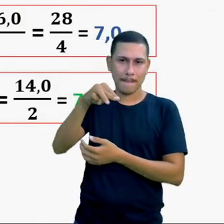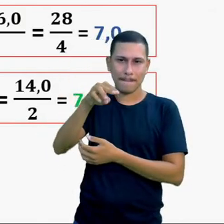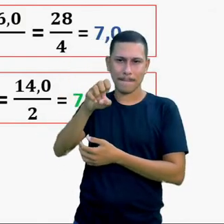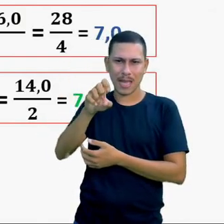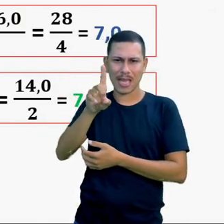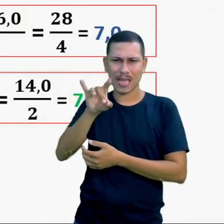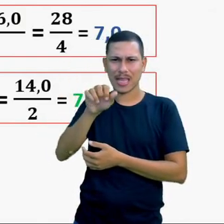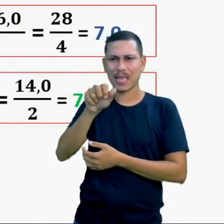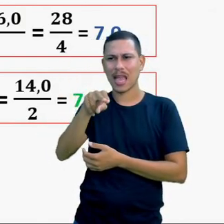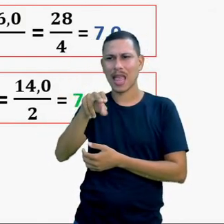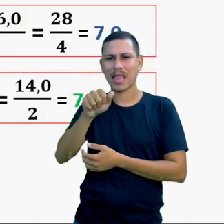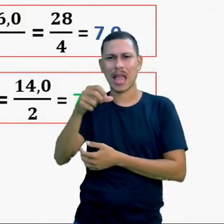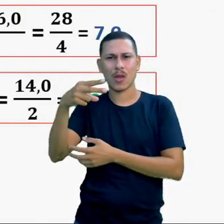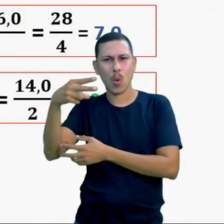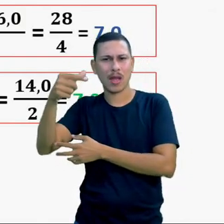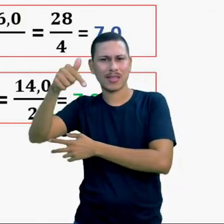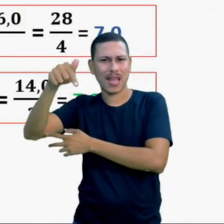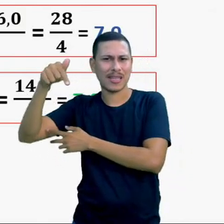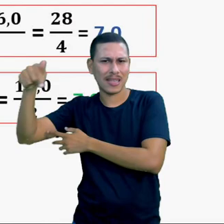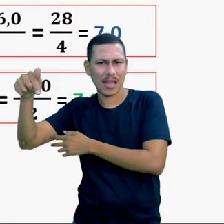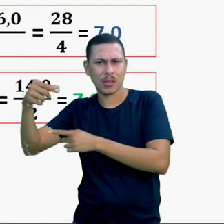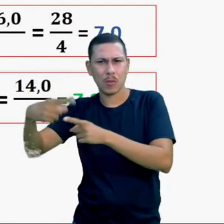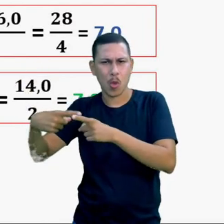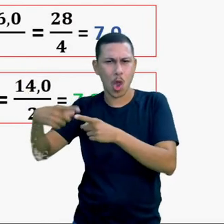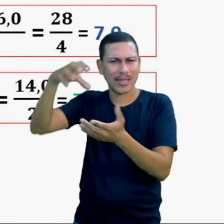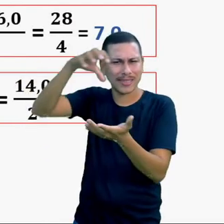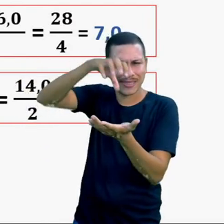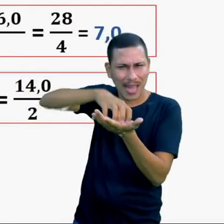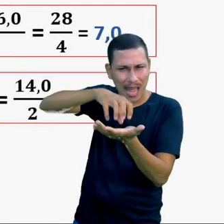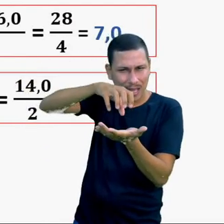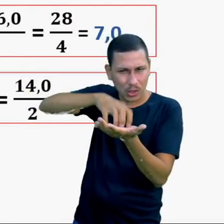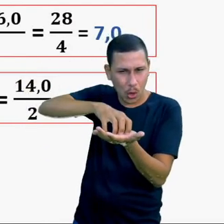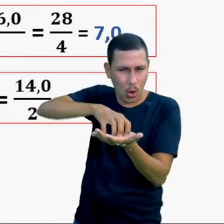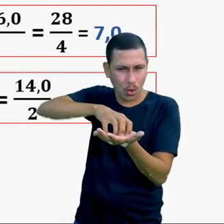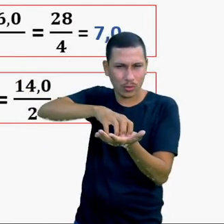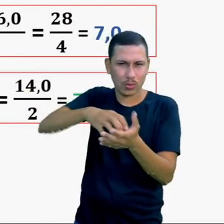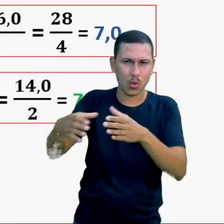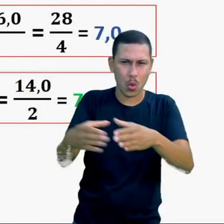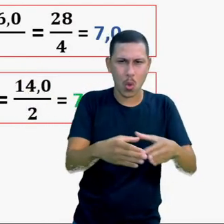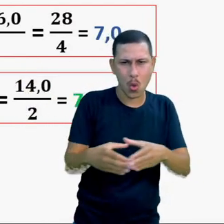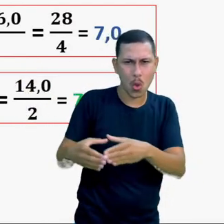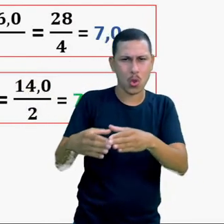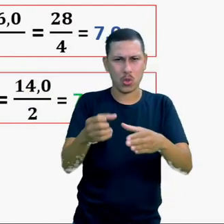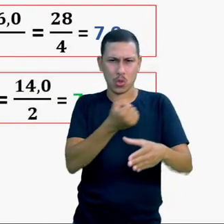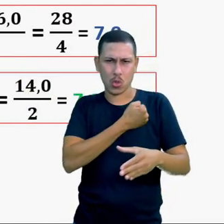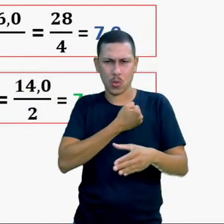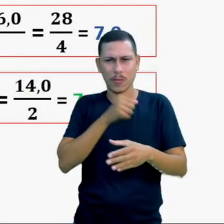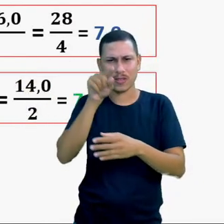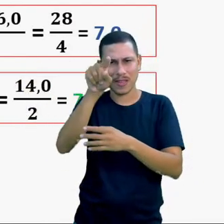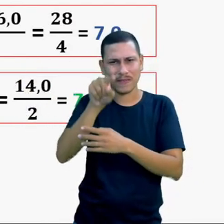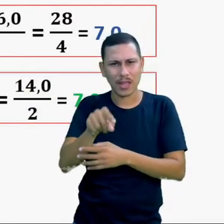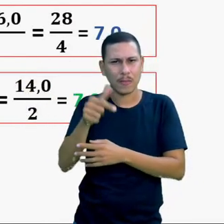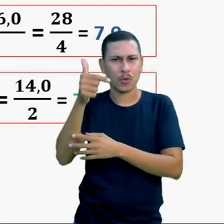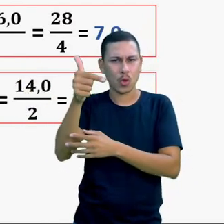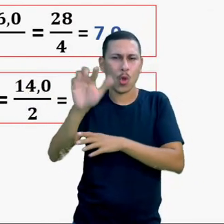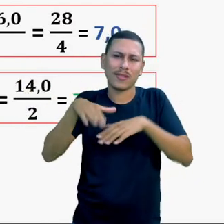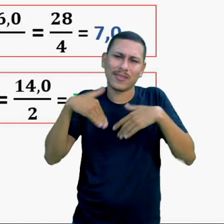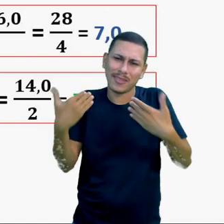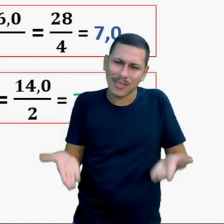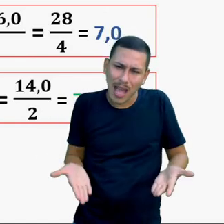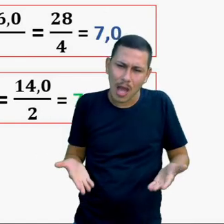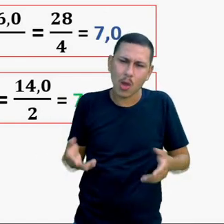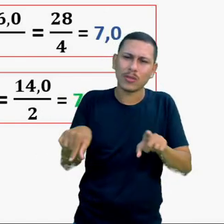mediana é 7 e 7, porque estão na parte central do conjunto, dividido por 2, então a